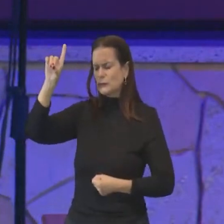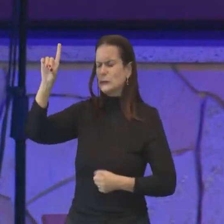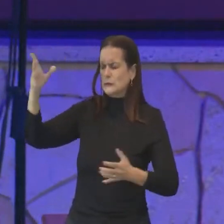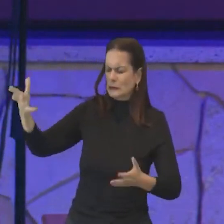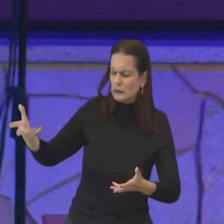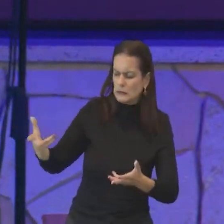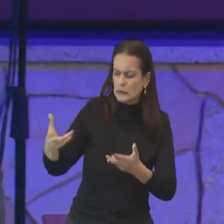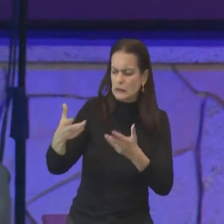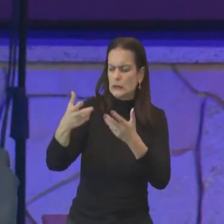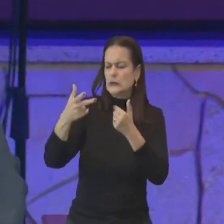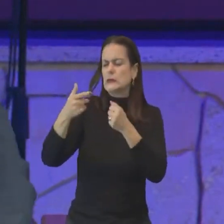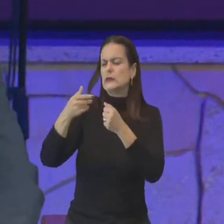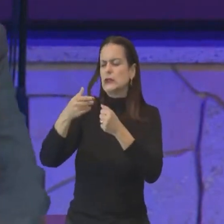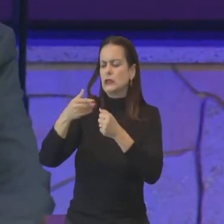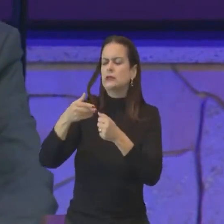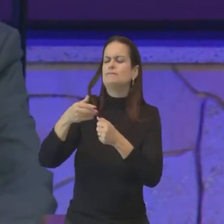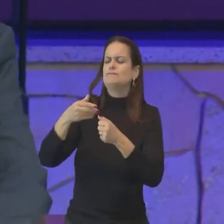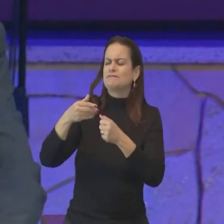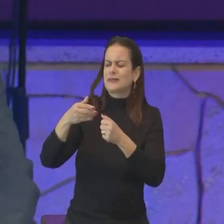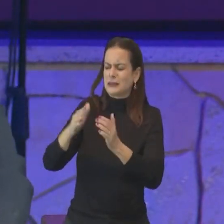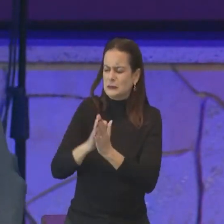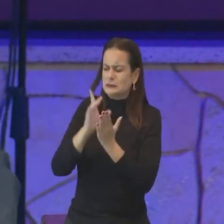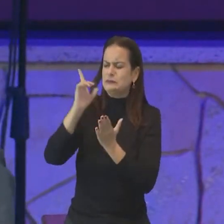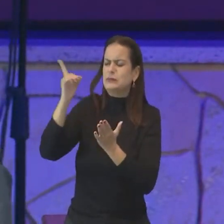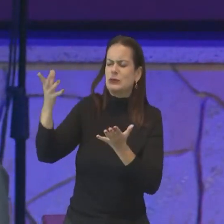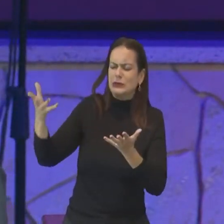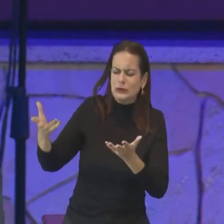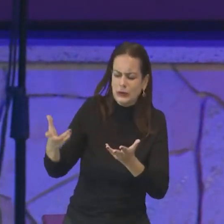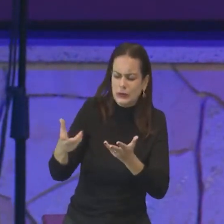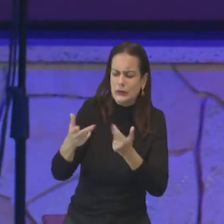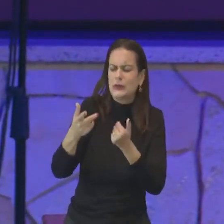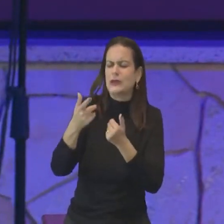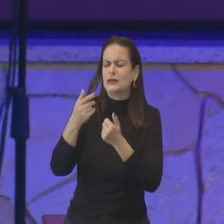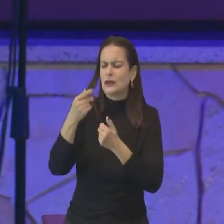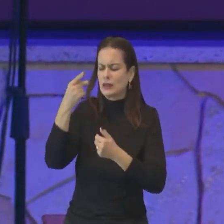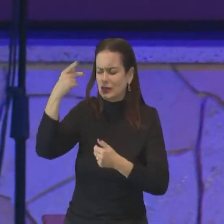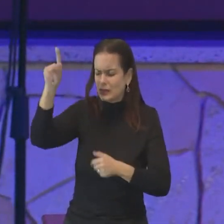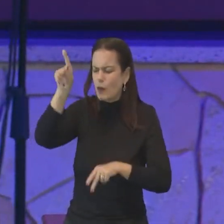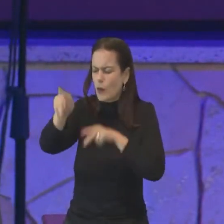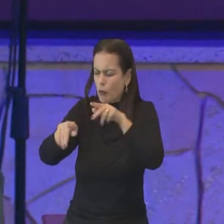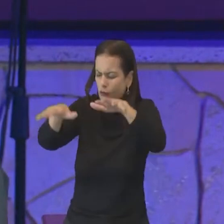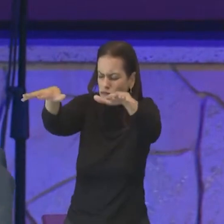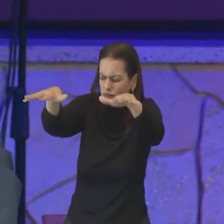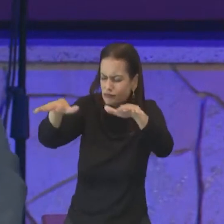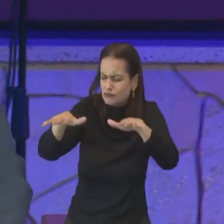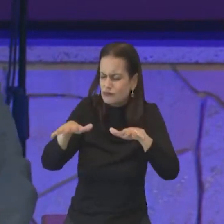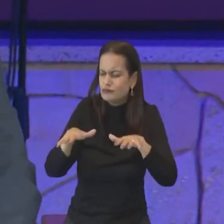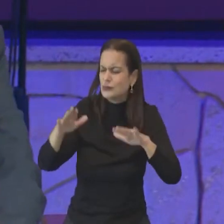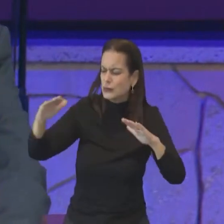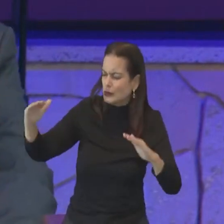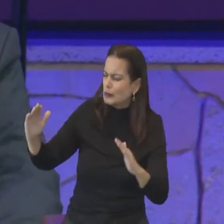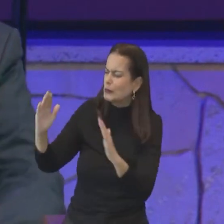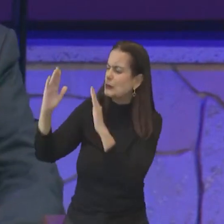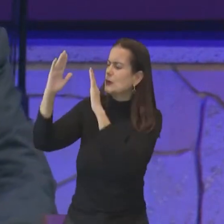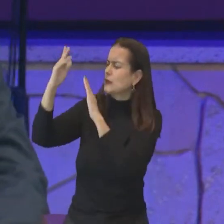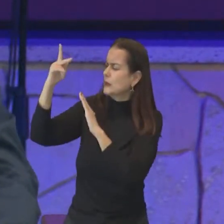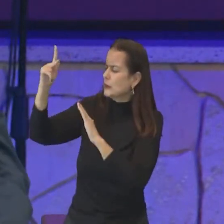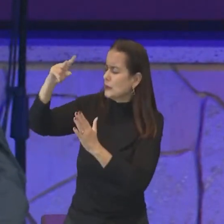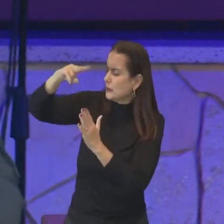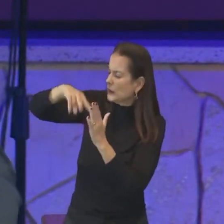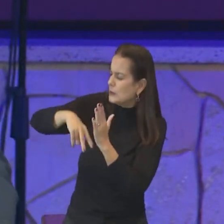bendita palavra que está diante de nós. Teu é o povo, Deus, que está diante da Tua